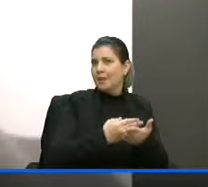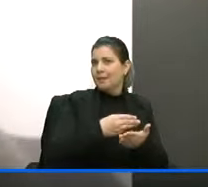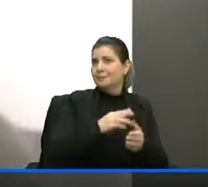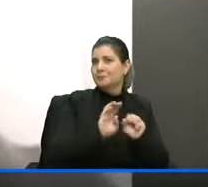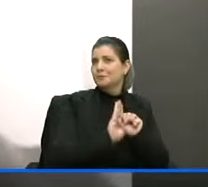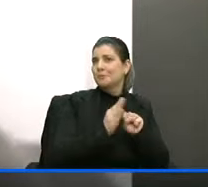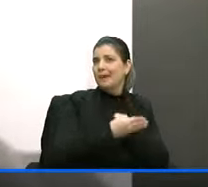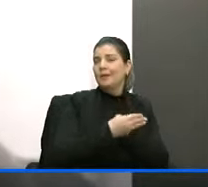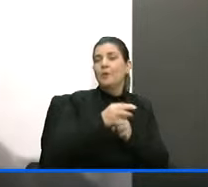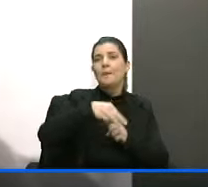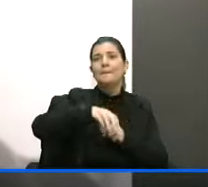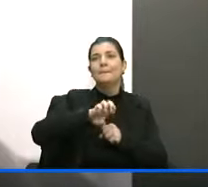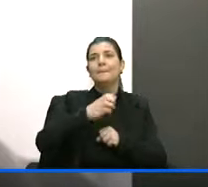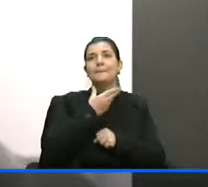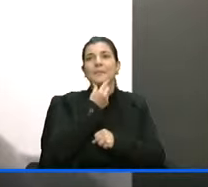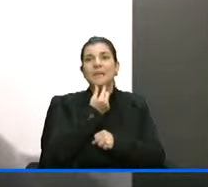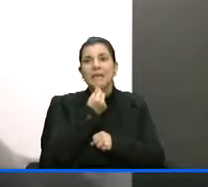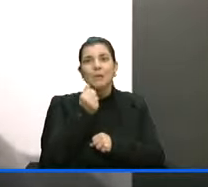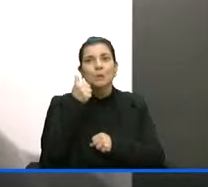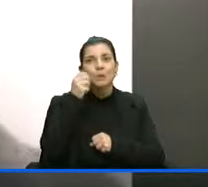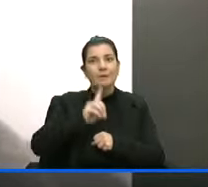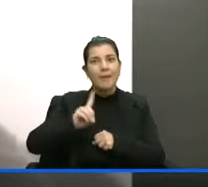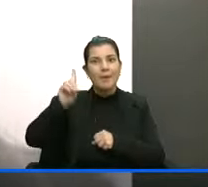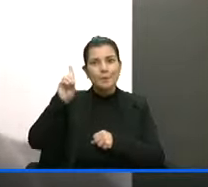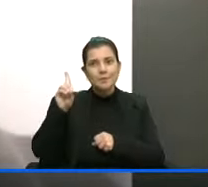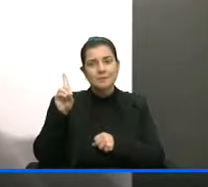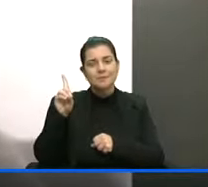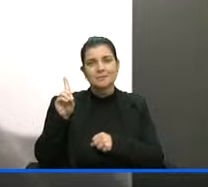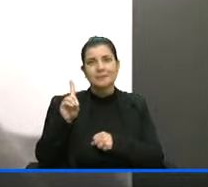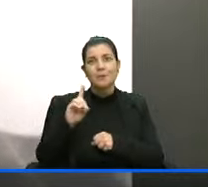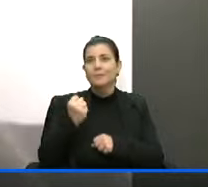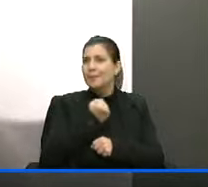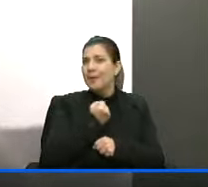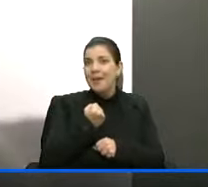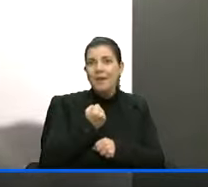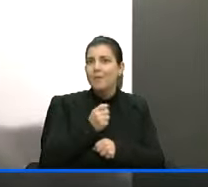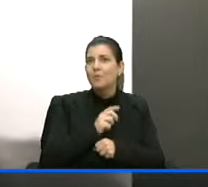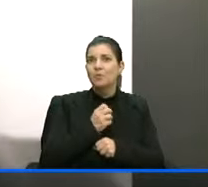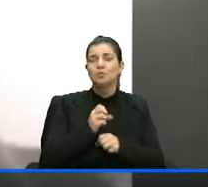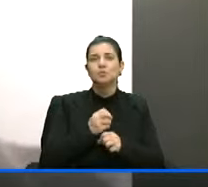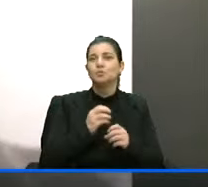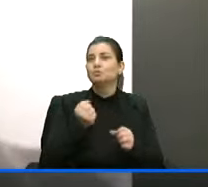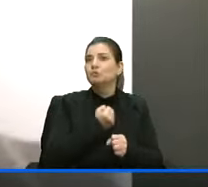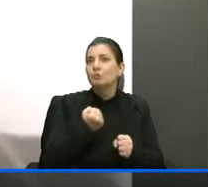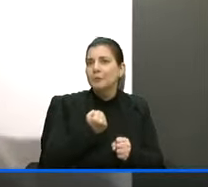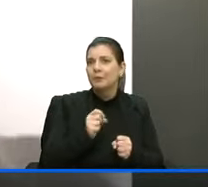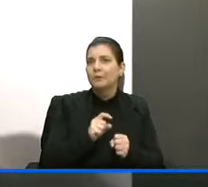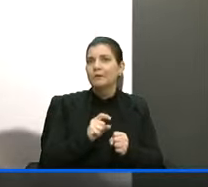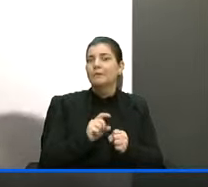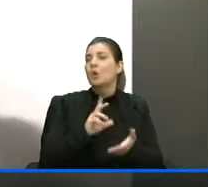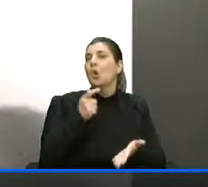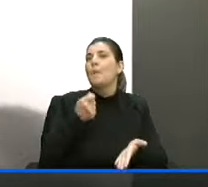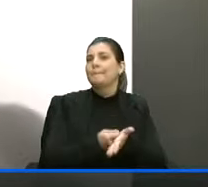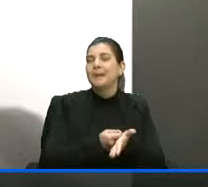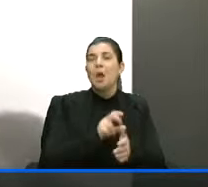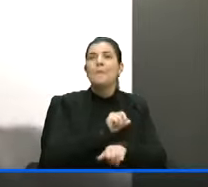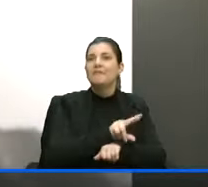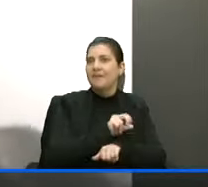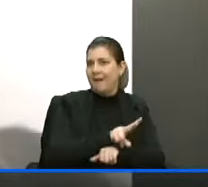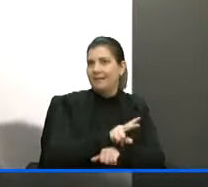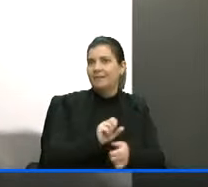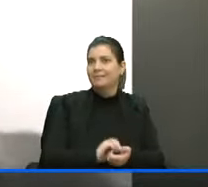vamos pensar como é que essas coisas funcionam. Então, não é um número frio, nós vamos comprar uma vaga, porque isso vai, enfim,